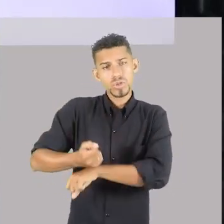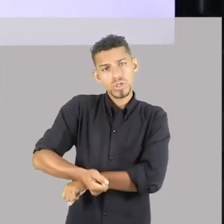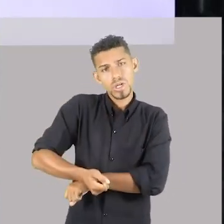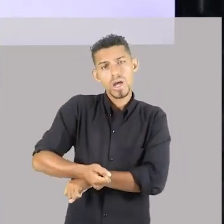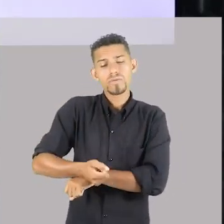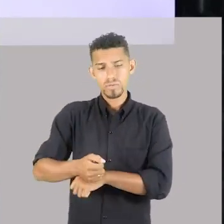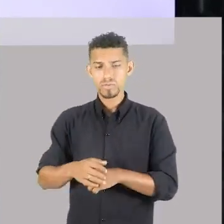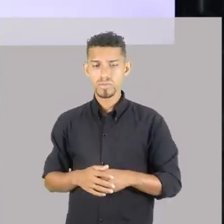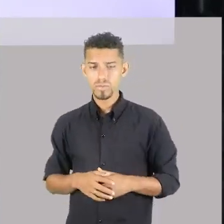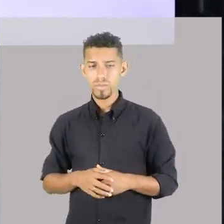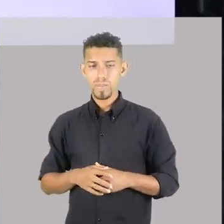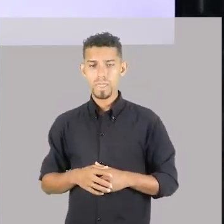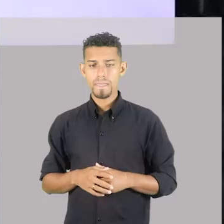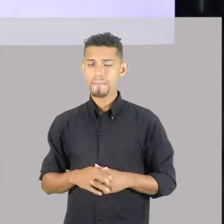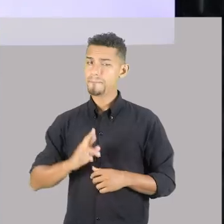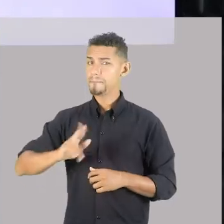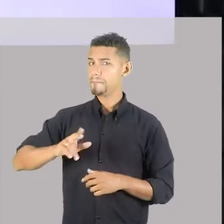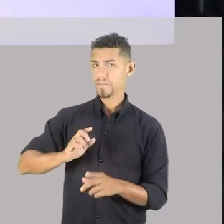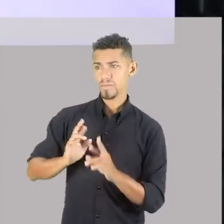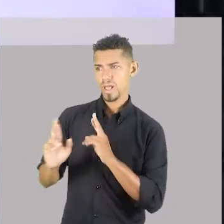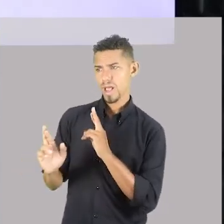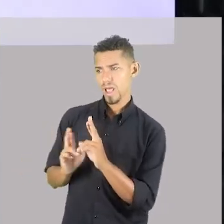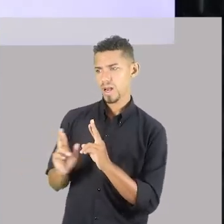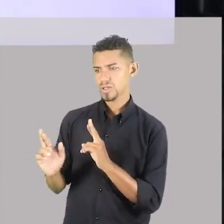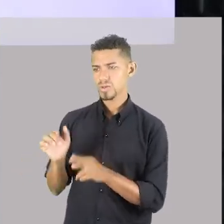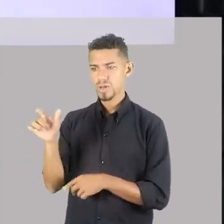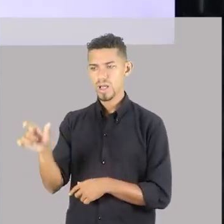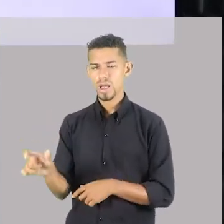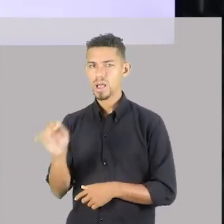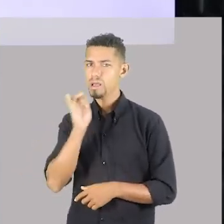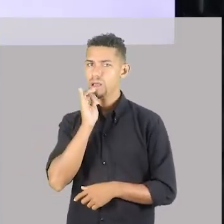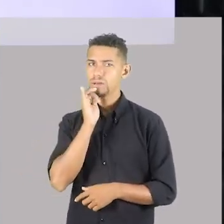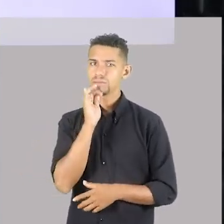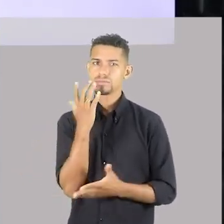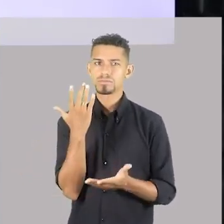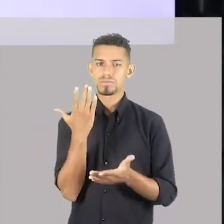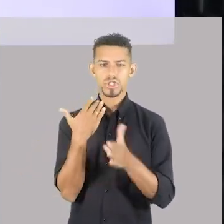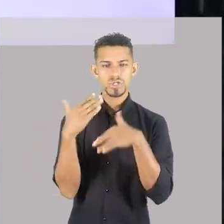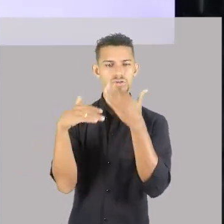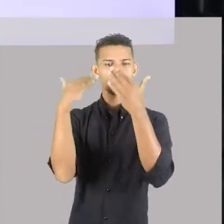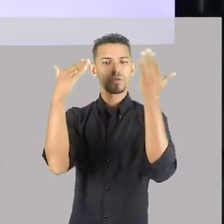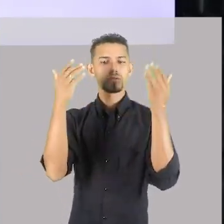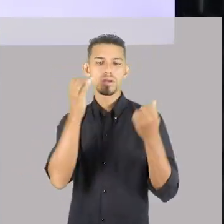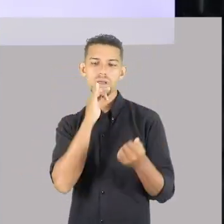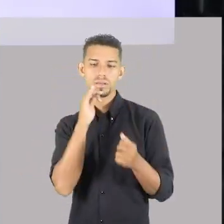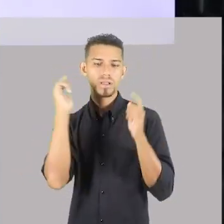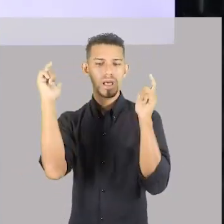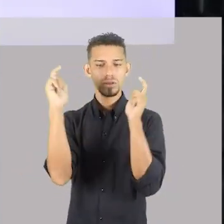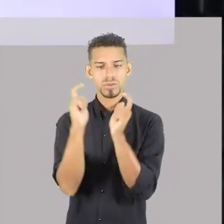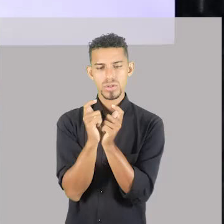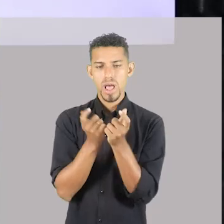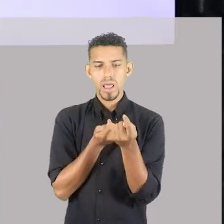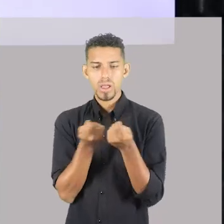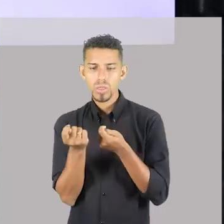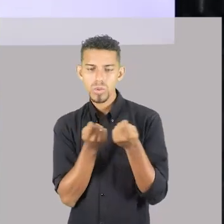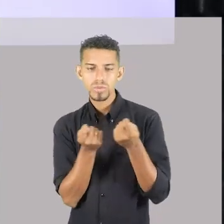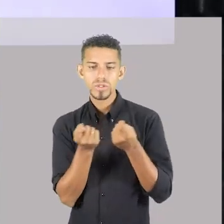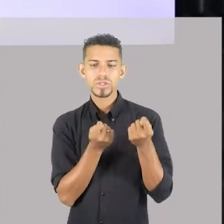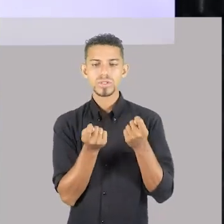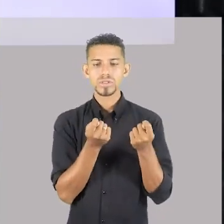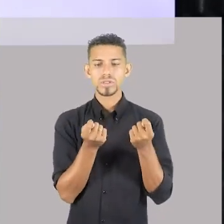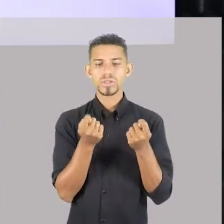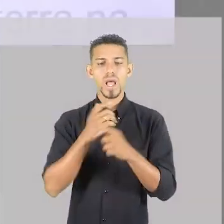ela faz, certo? E não relacionar a questão do desenvolvimento reduzido da economia a